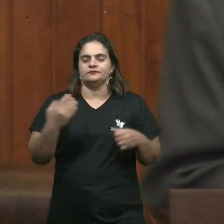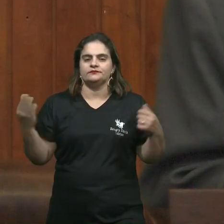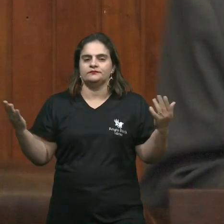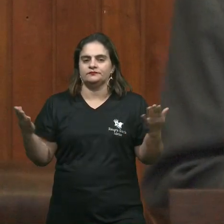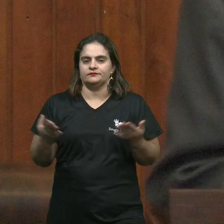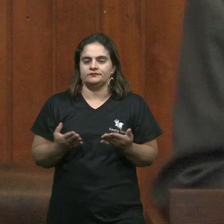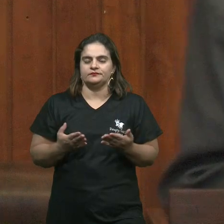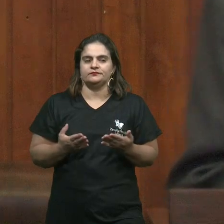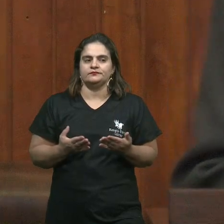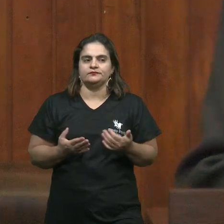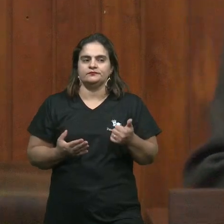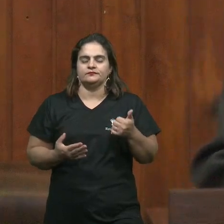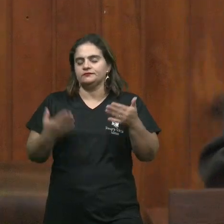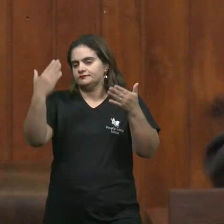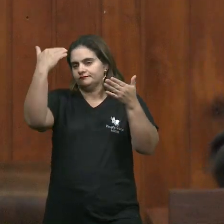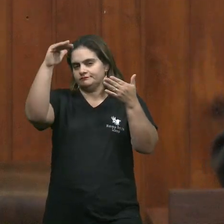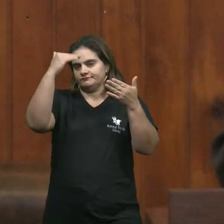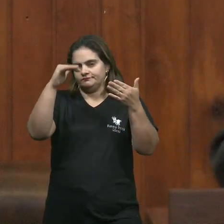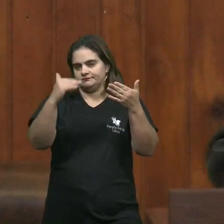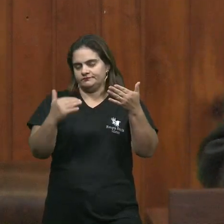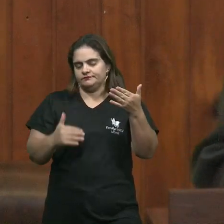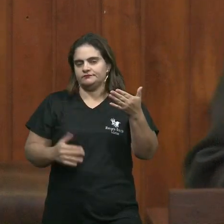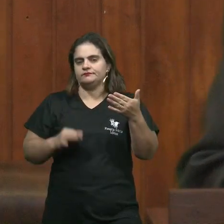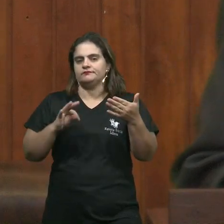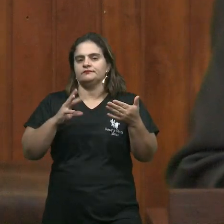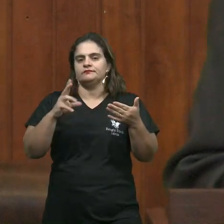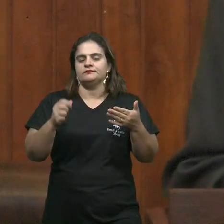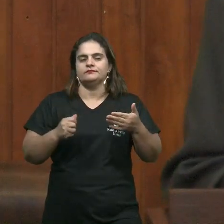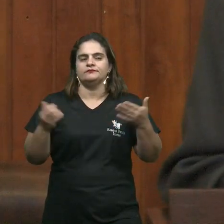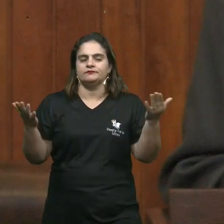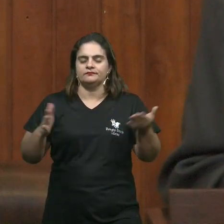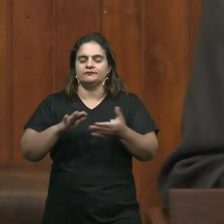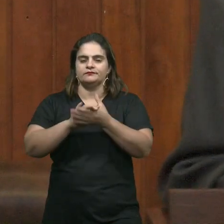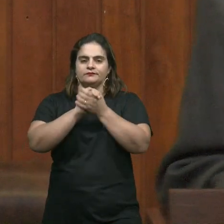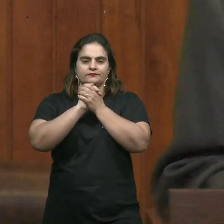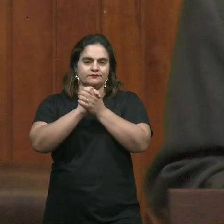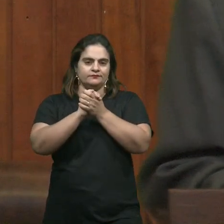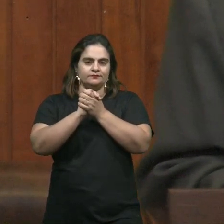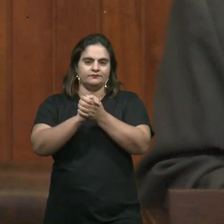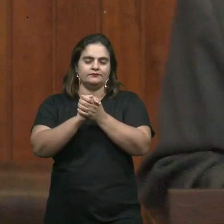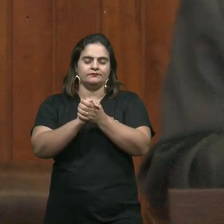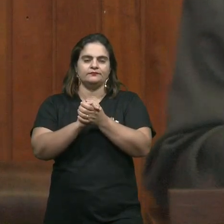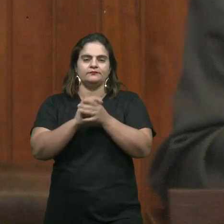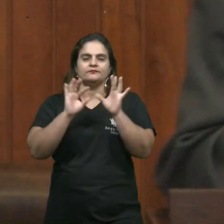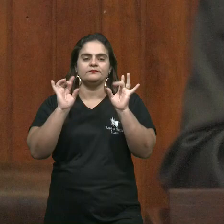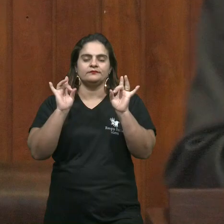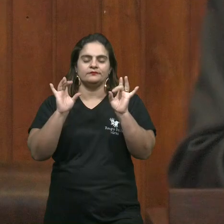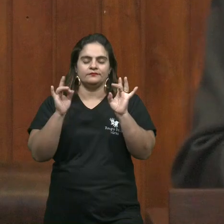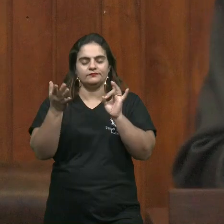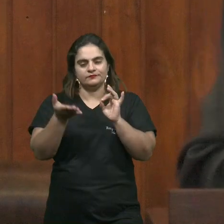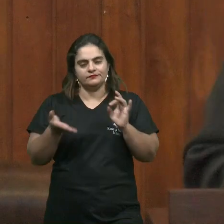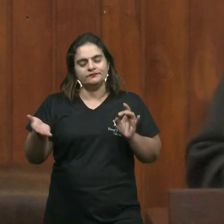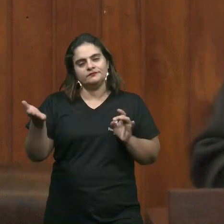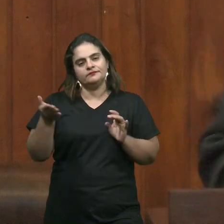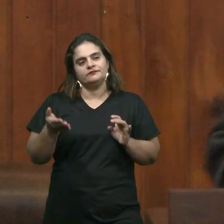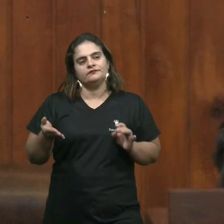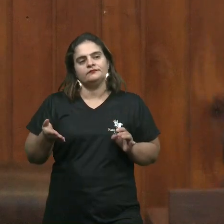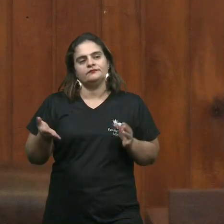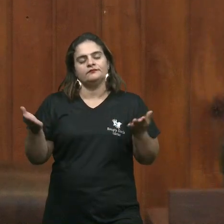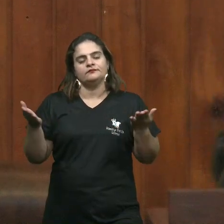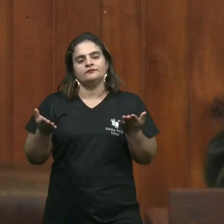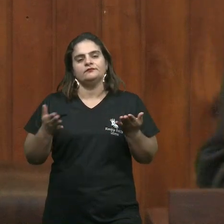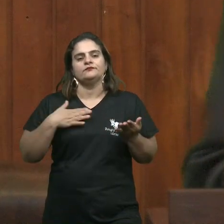Sheila e as meninas aí todas. Eu gostaria de cumprimentar especialmente vocês e